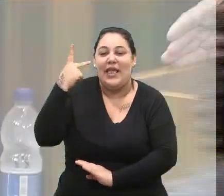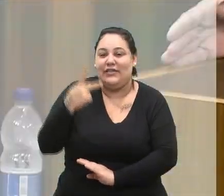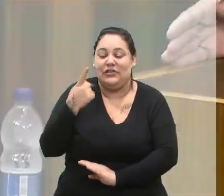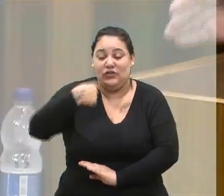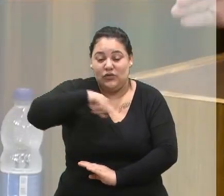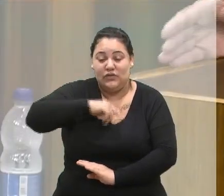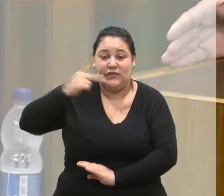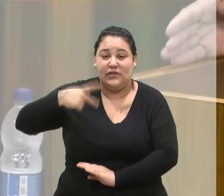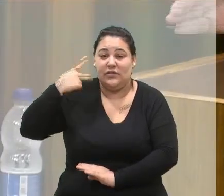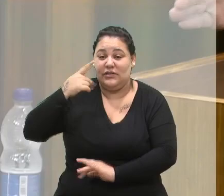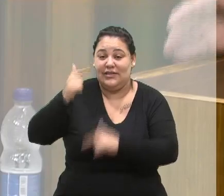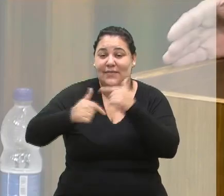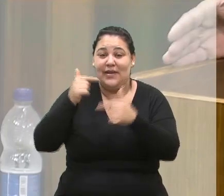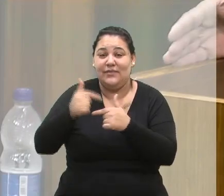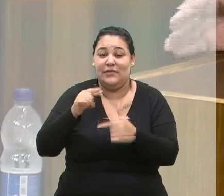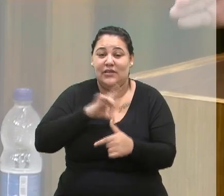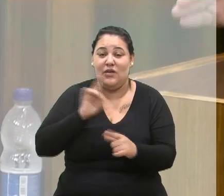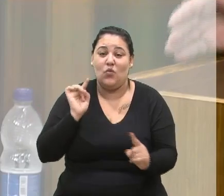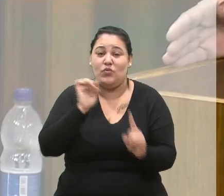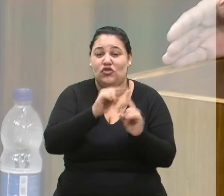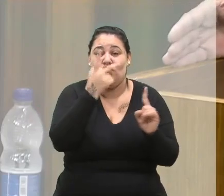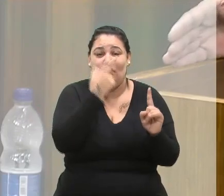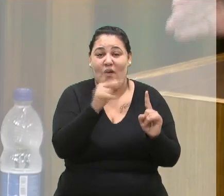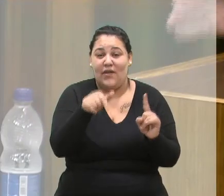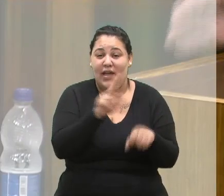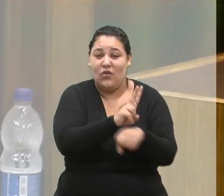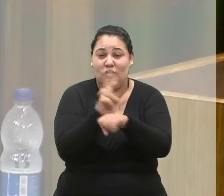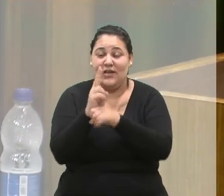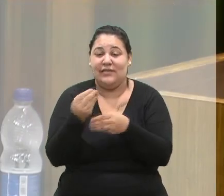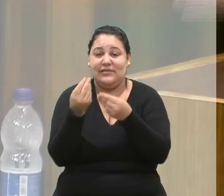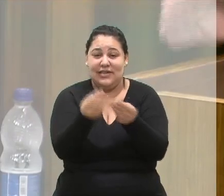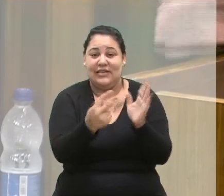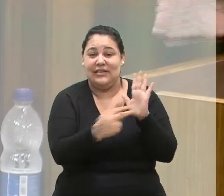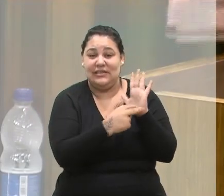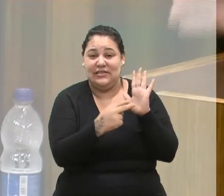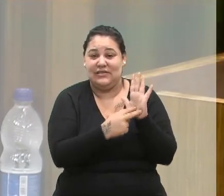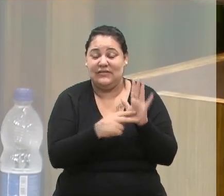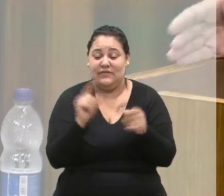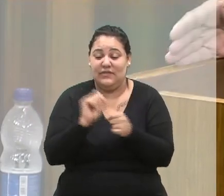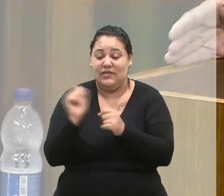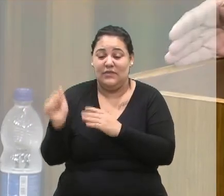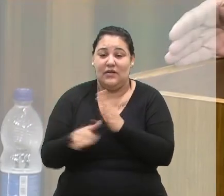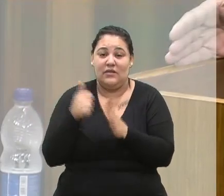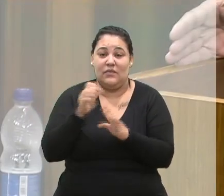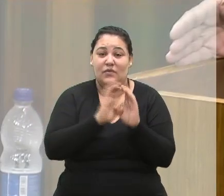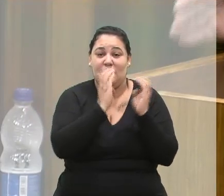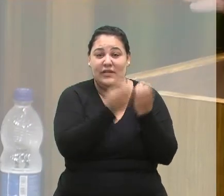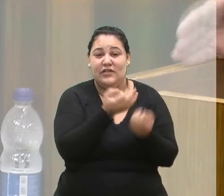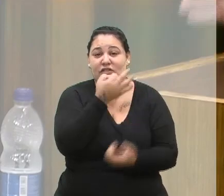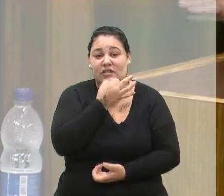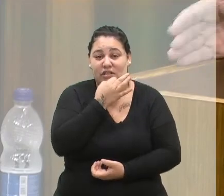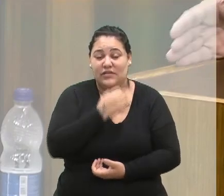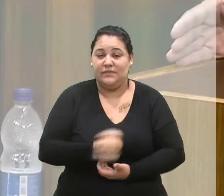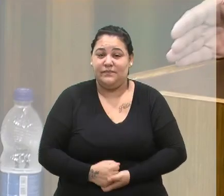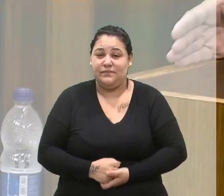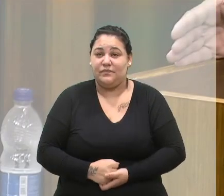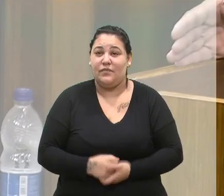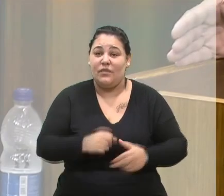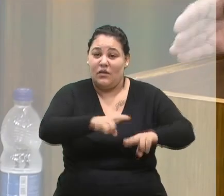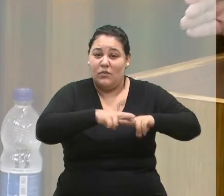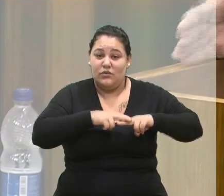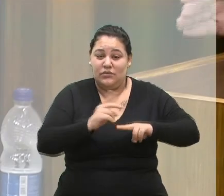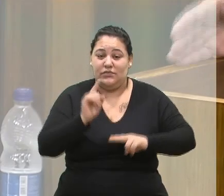ideal, que é cuidar, dar atenção e fazer o melhor para a comunidade de Caxias do Sul. É para isso que eu estou